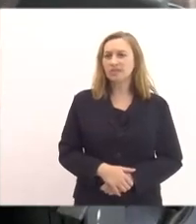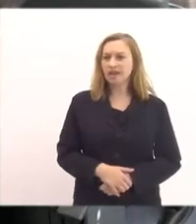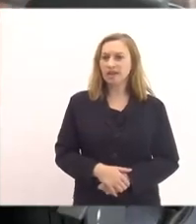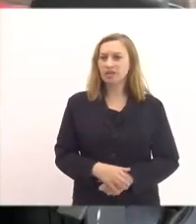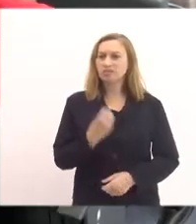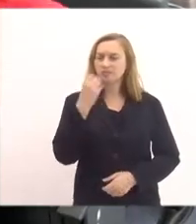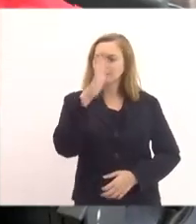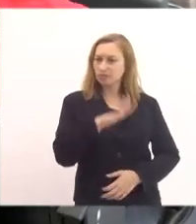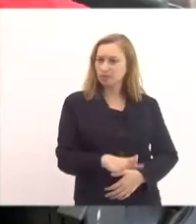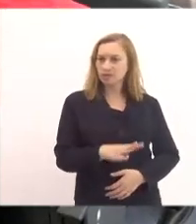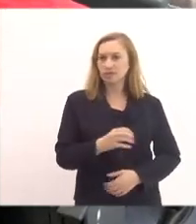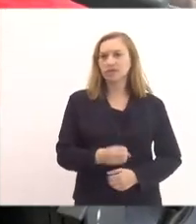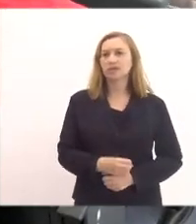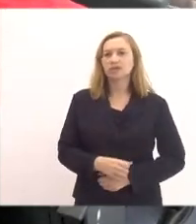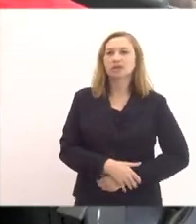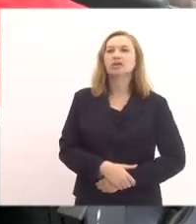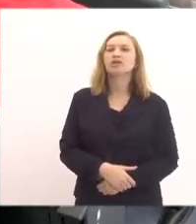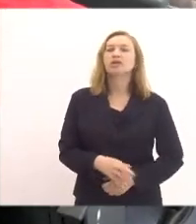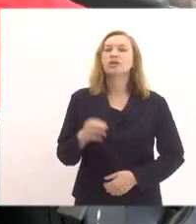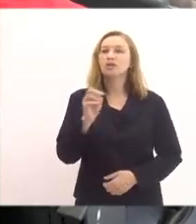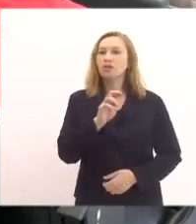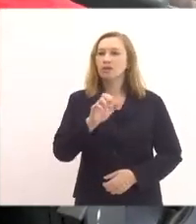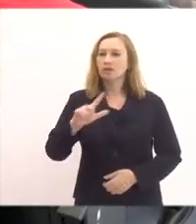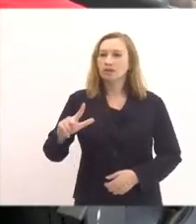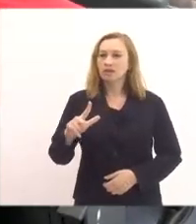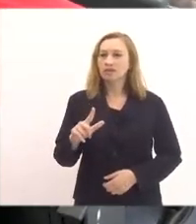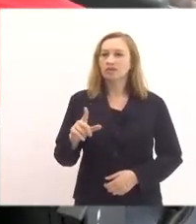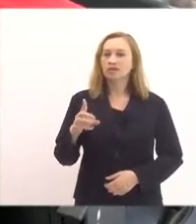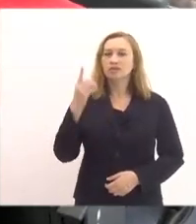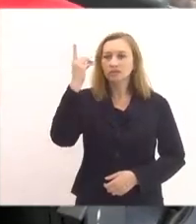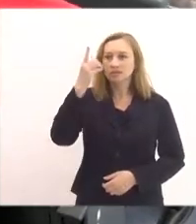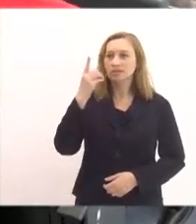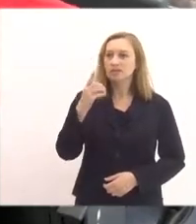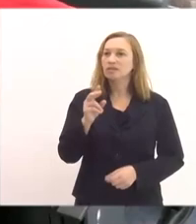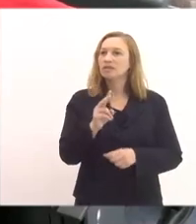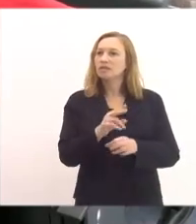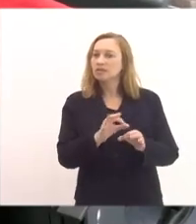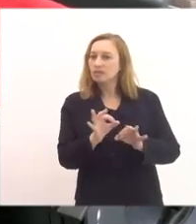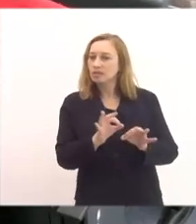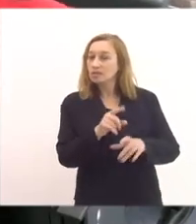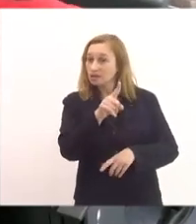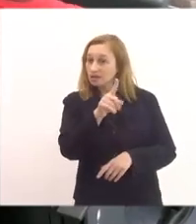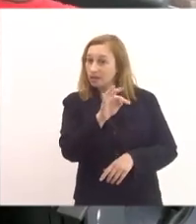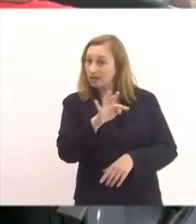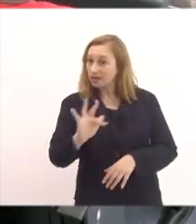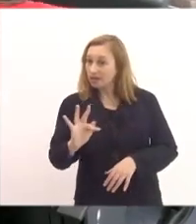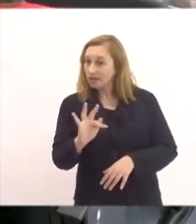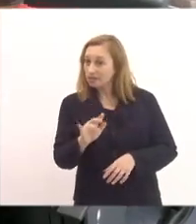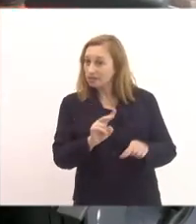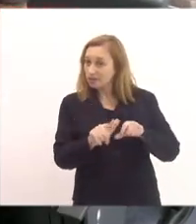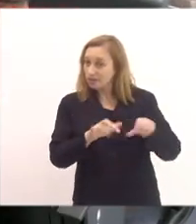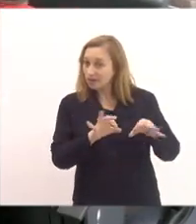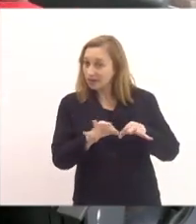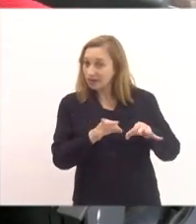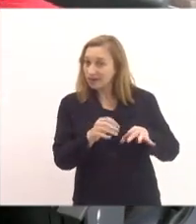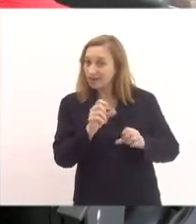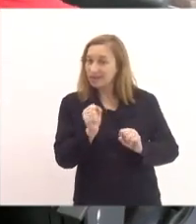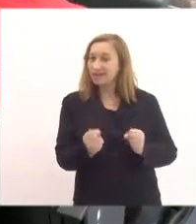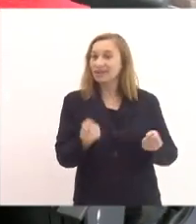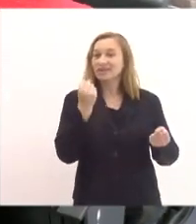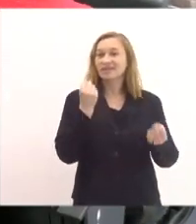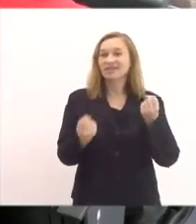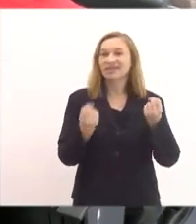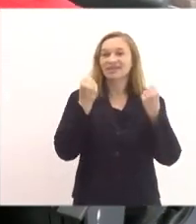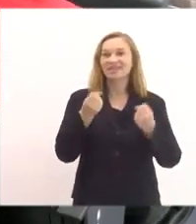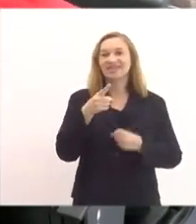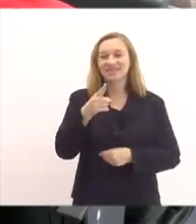Boa tarde, coronel, excelentíssimo deputado. Olha, eu vou te procurar para o TAF também para me preparar, hein? Perder os quilinhos. Me preparar